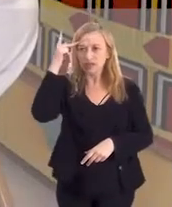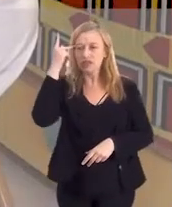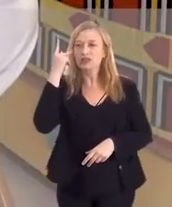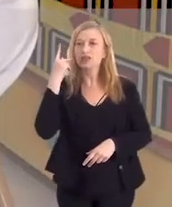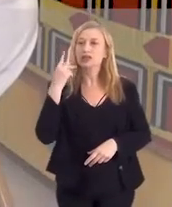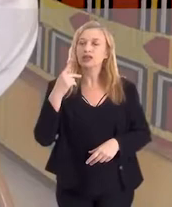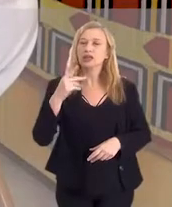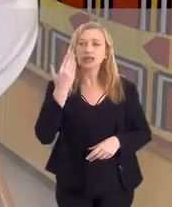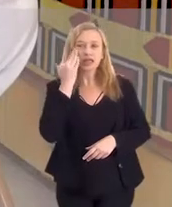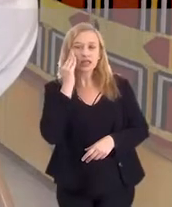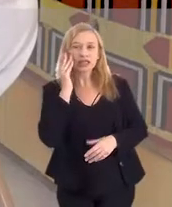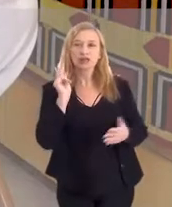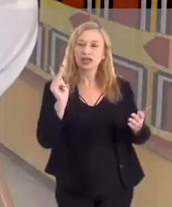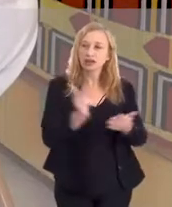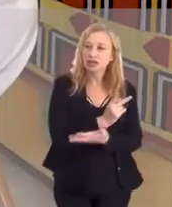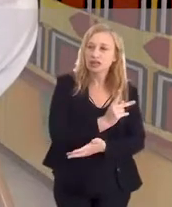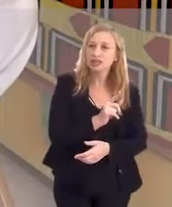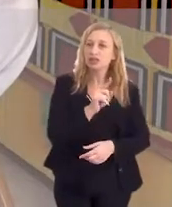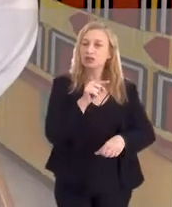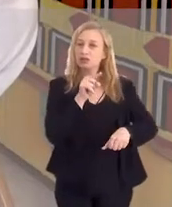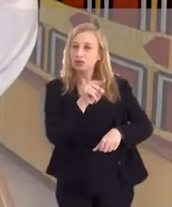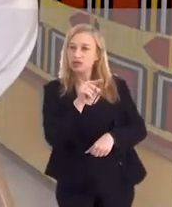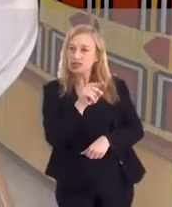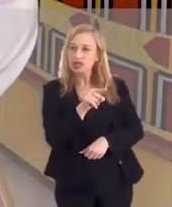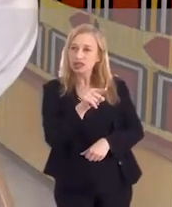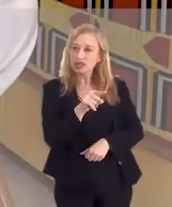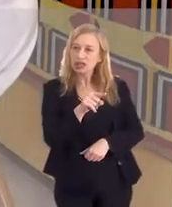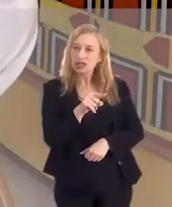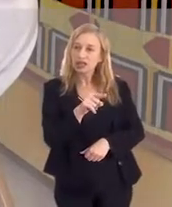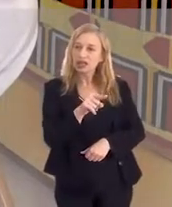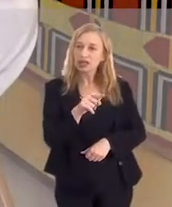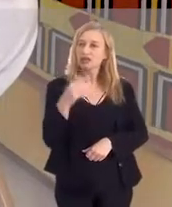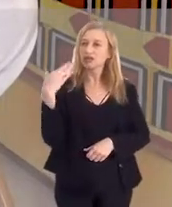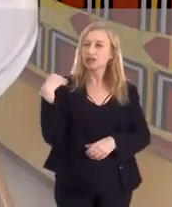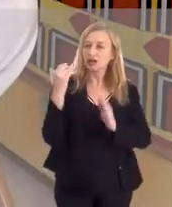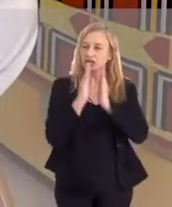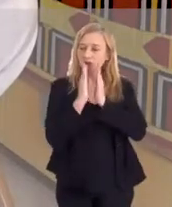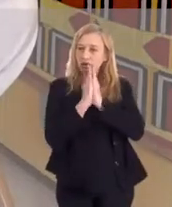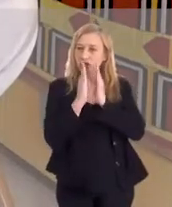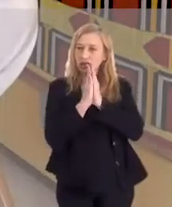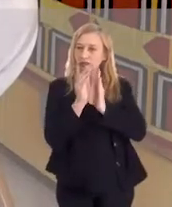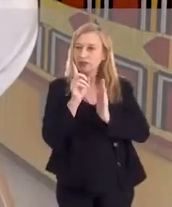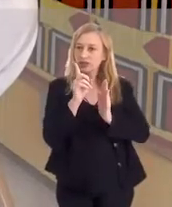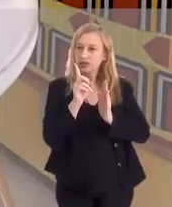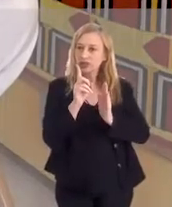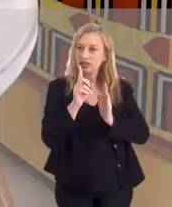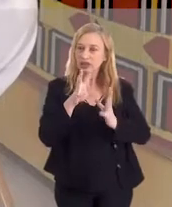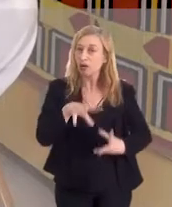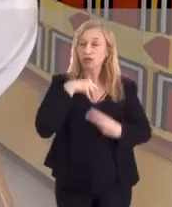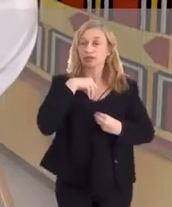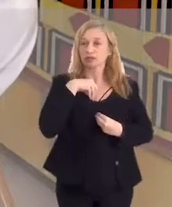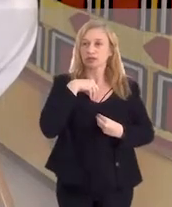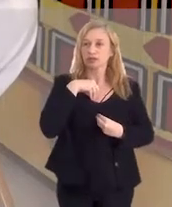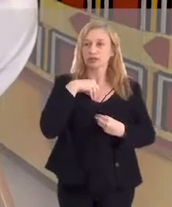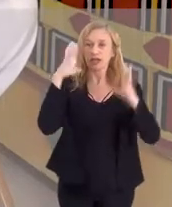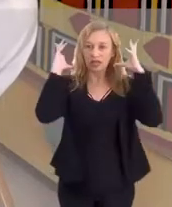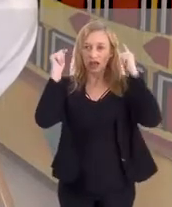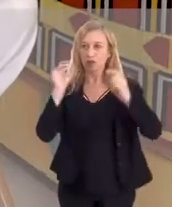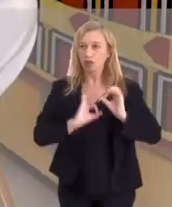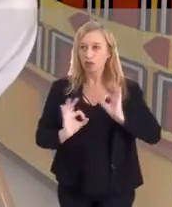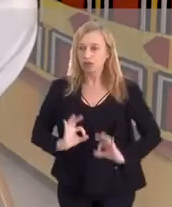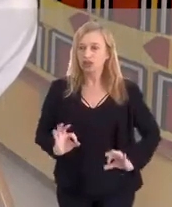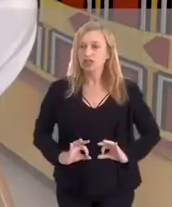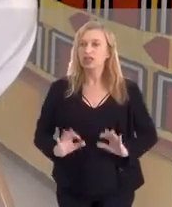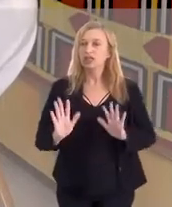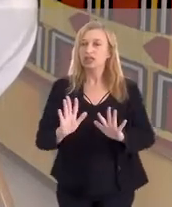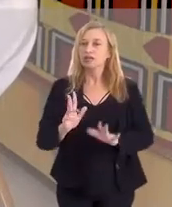que está contigo que compreende o que está acontecendo com você ali. Aí ela fica do teu lado aqui rezando para você não virar.